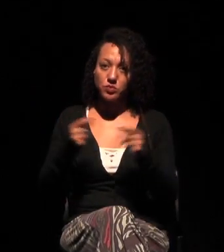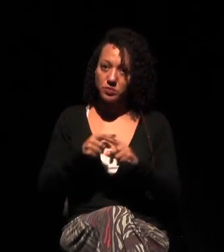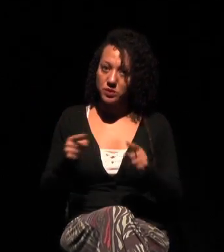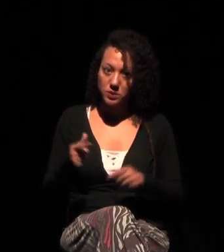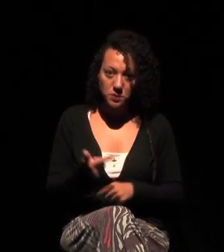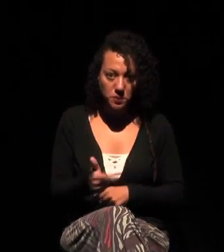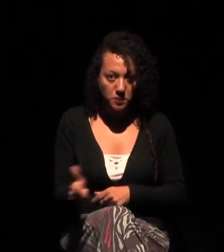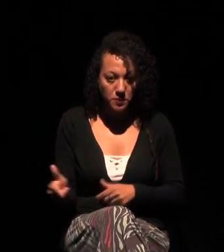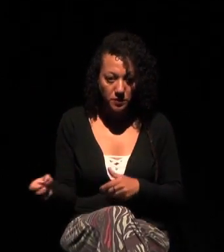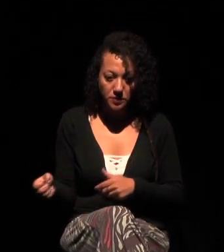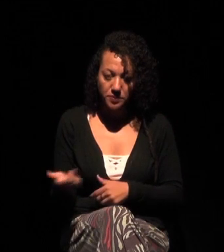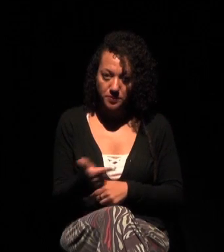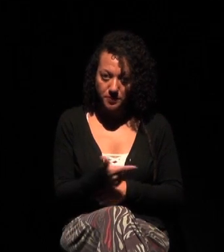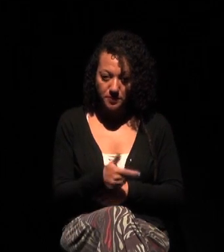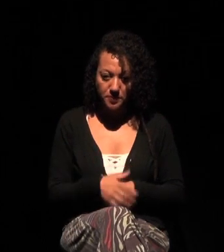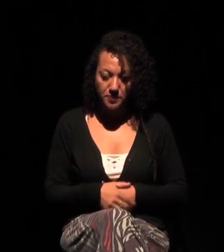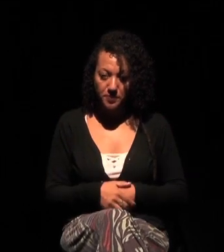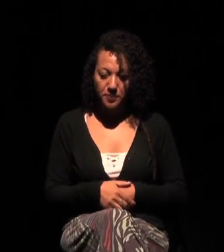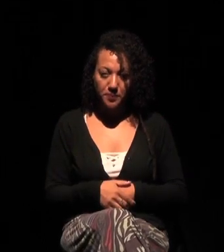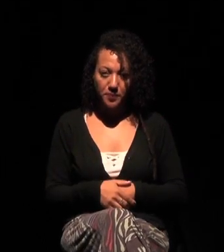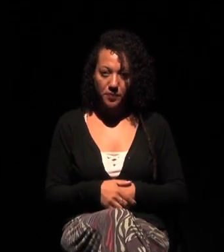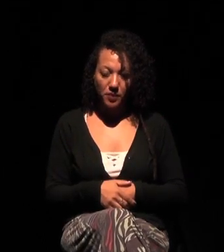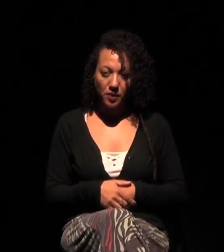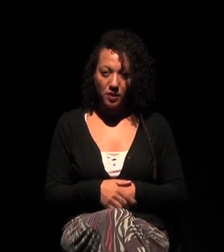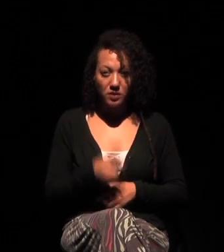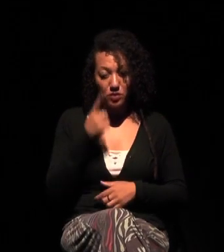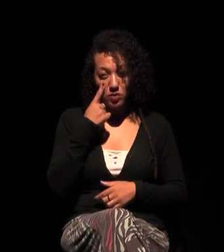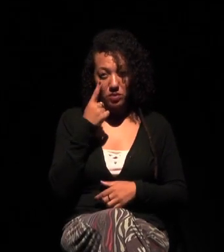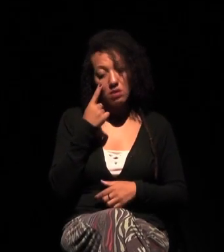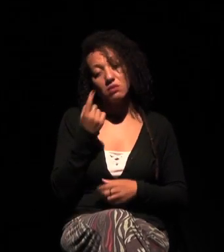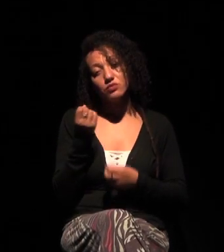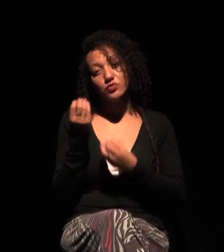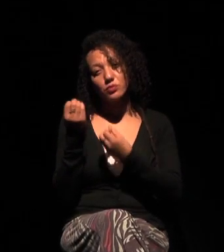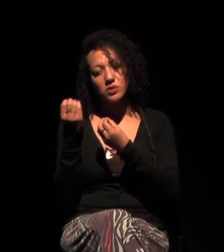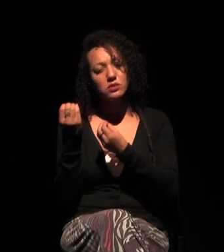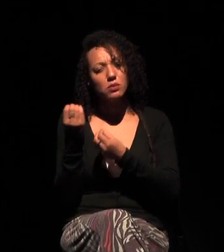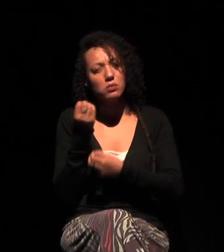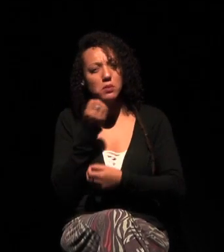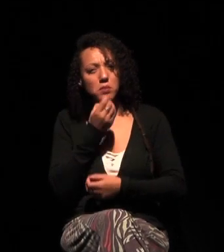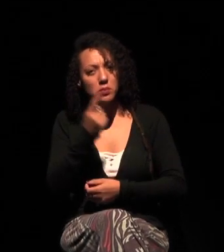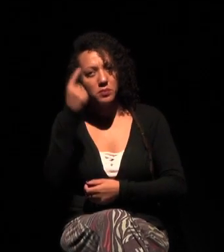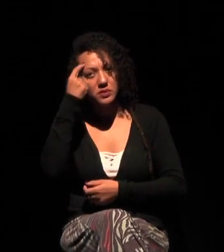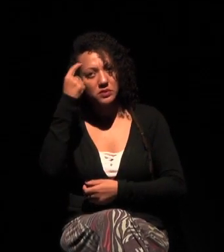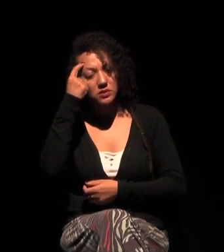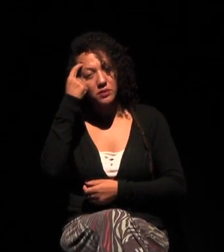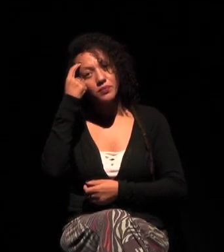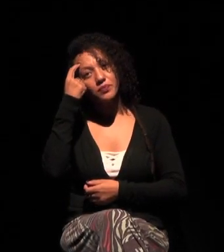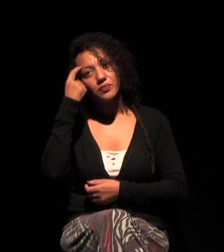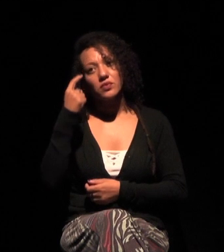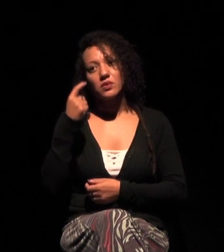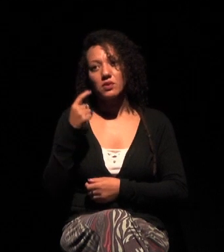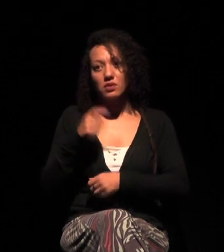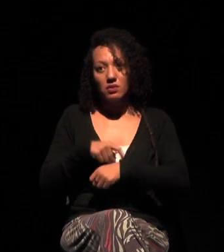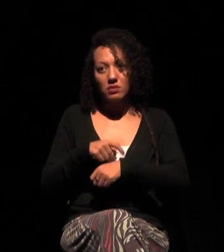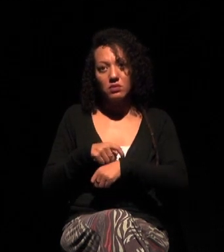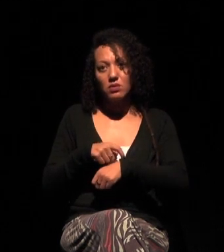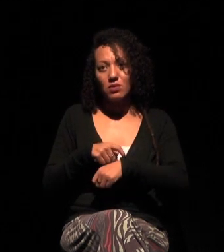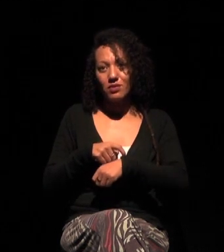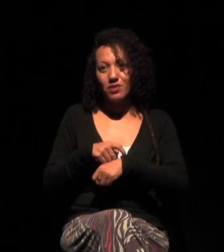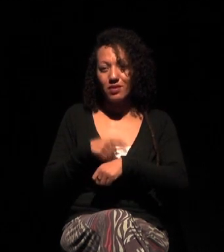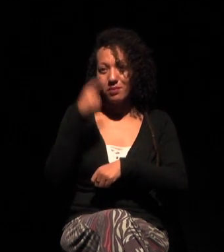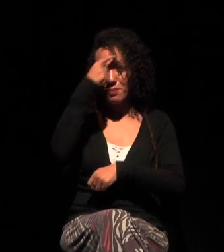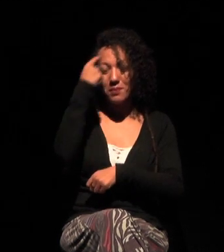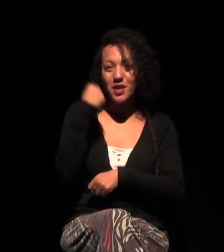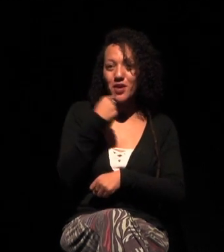se olharmos para alguns dados vale a pena pensar eu não vou estar aqui muito tempo eu tenho que dividir a minha meia